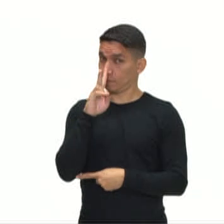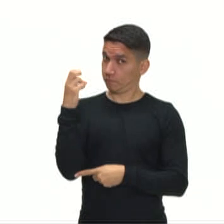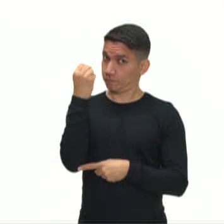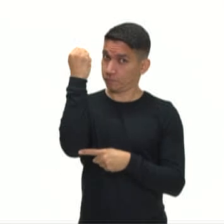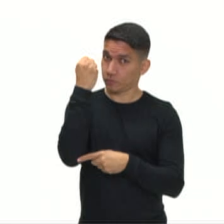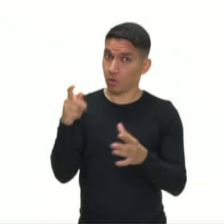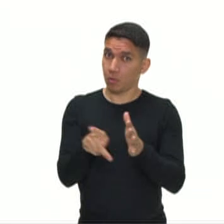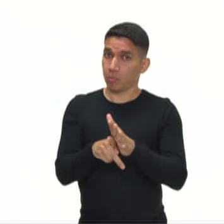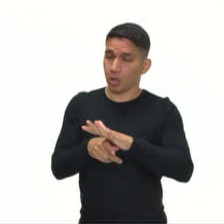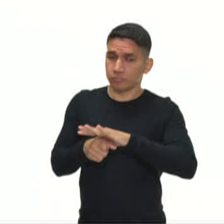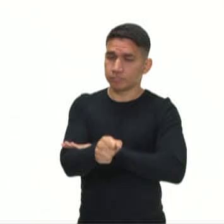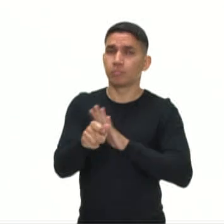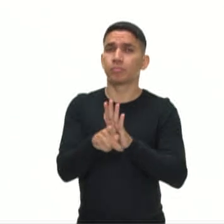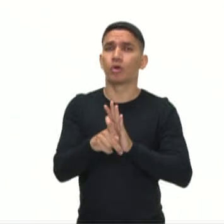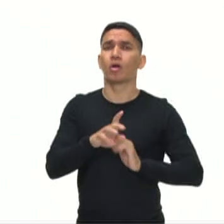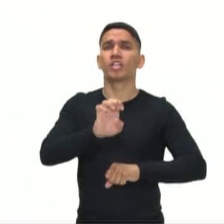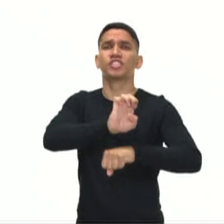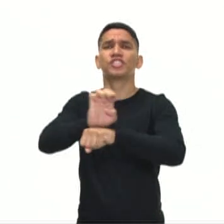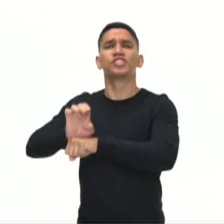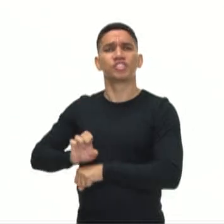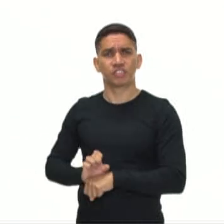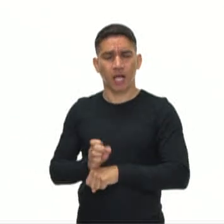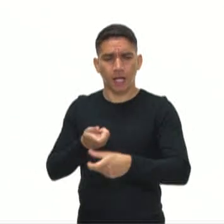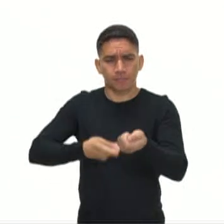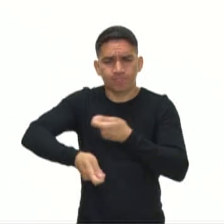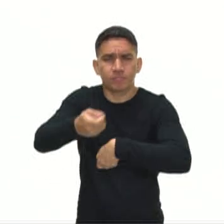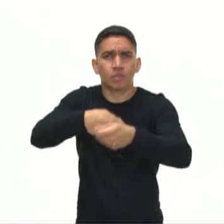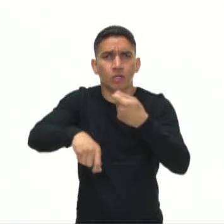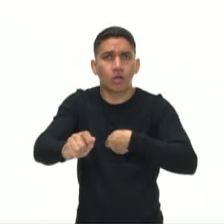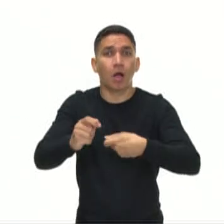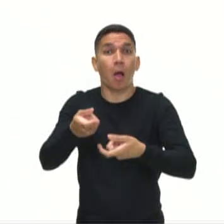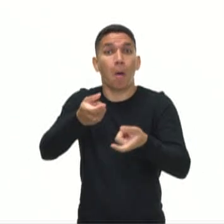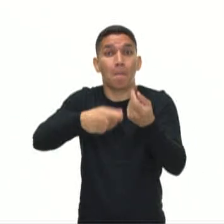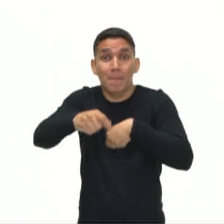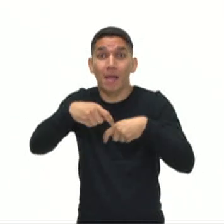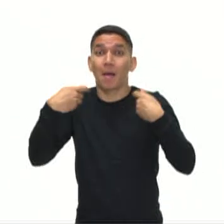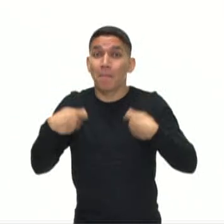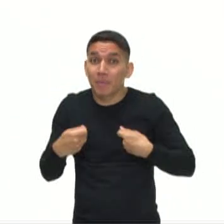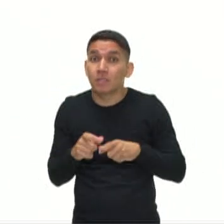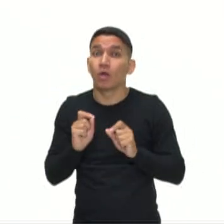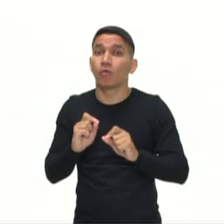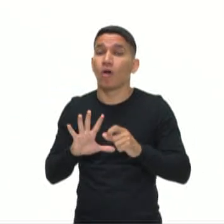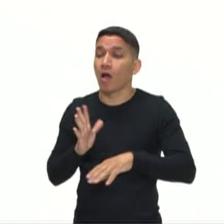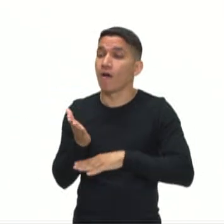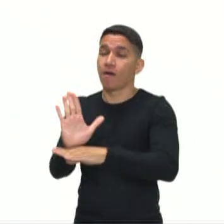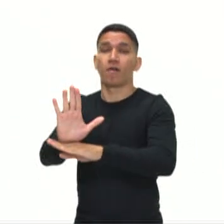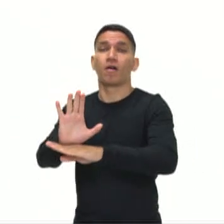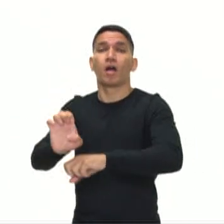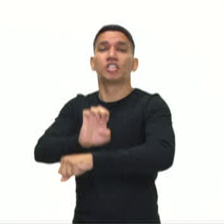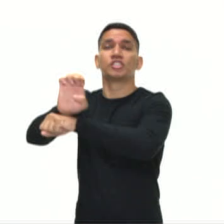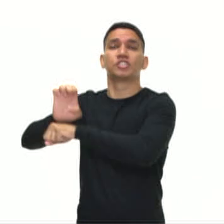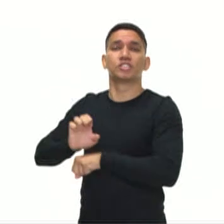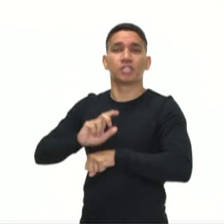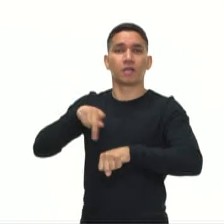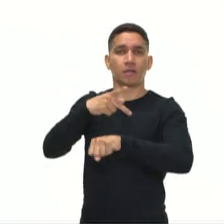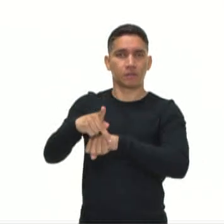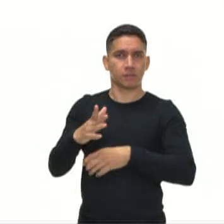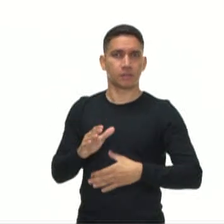intervenção do Estado na economia, o mercantilismo visava fortalecer os Estados nacionais. De que forma,